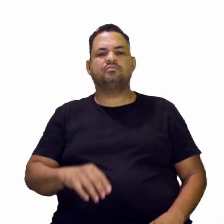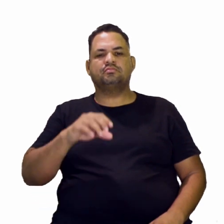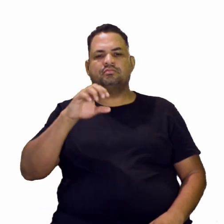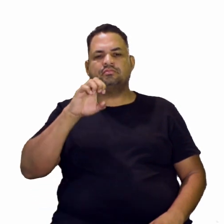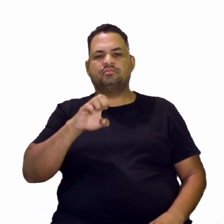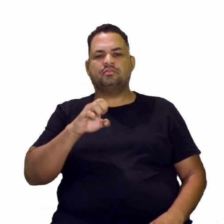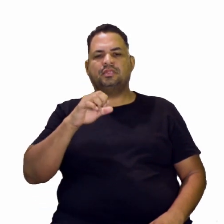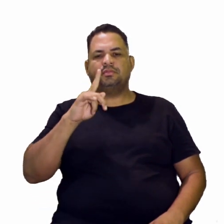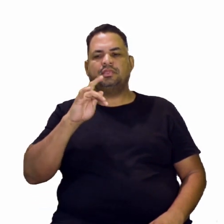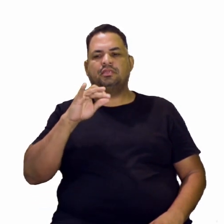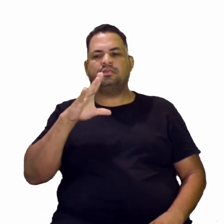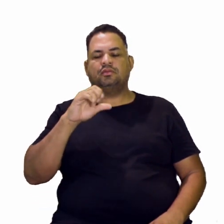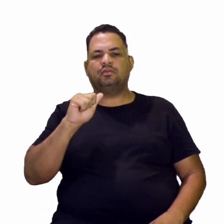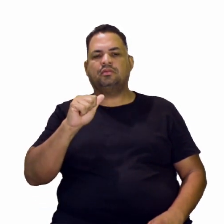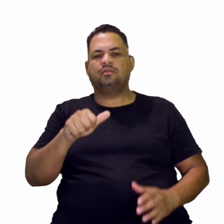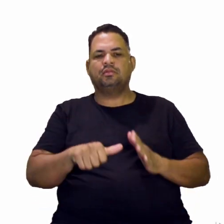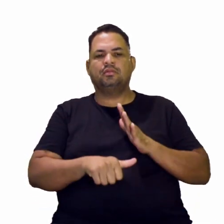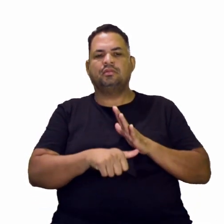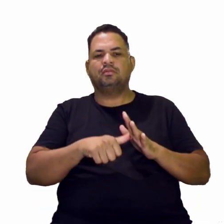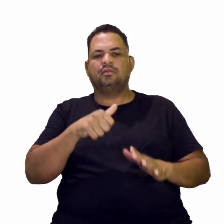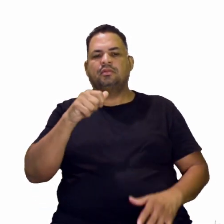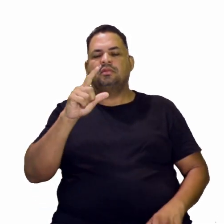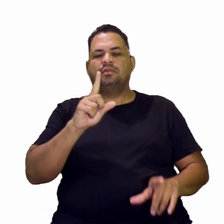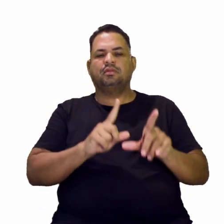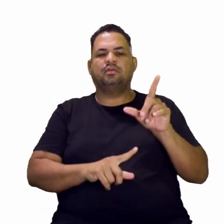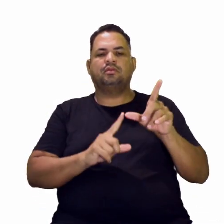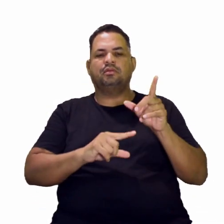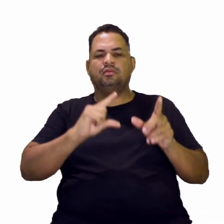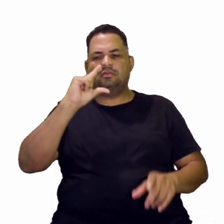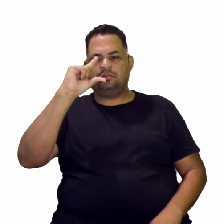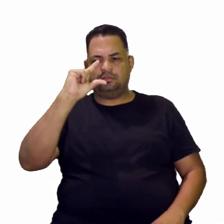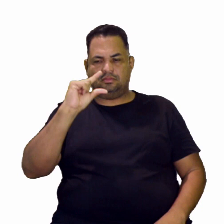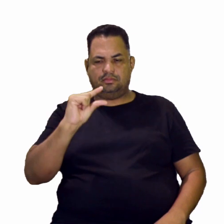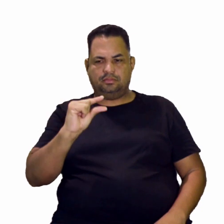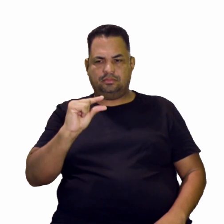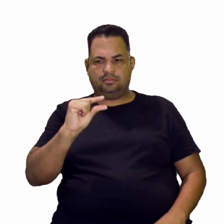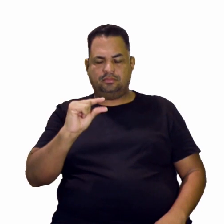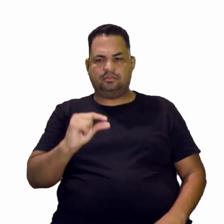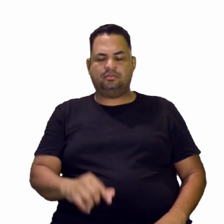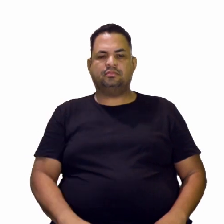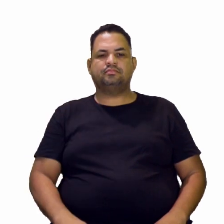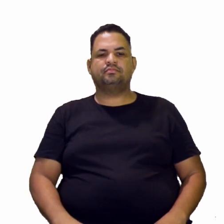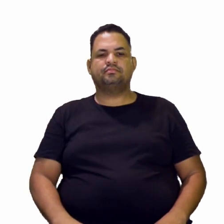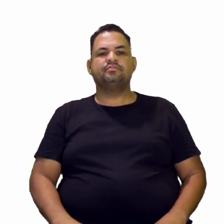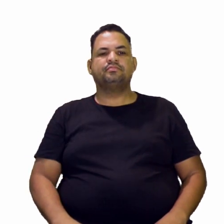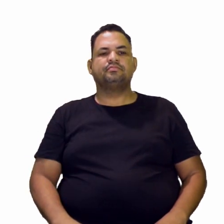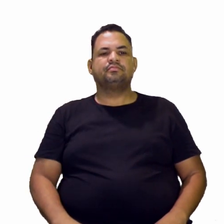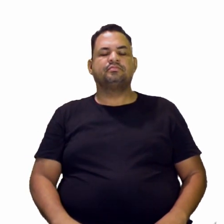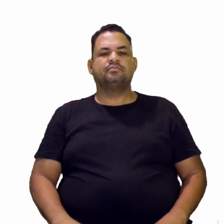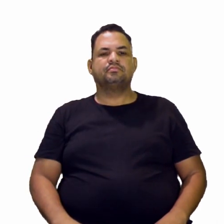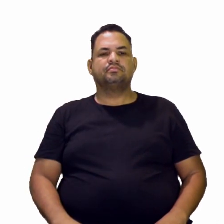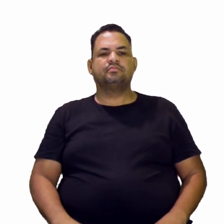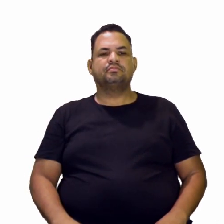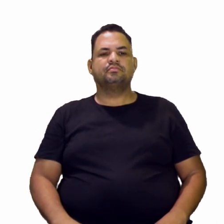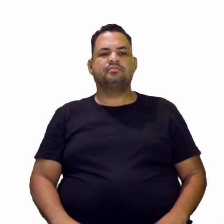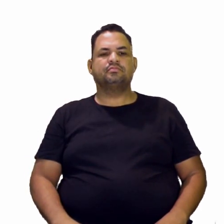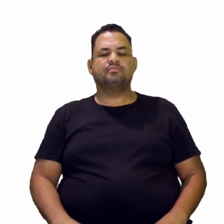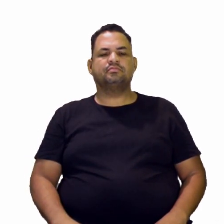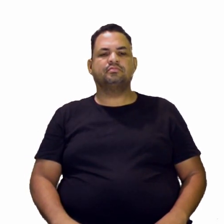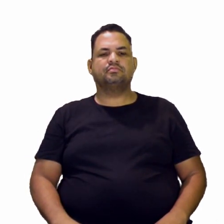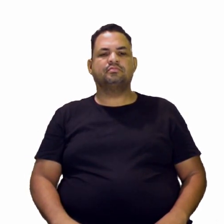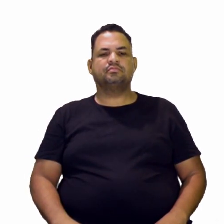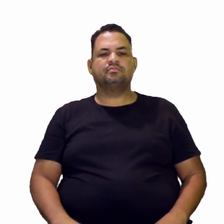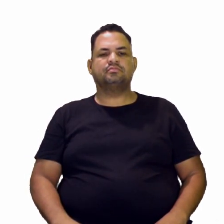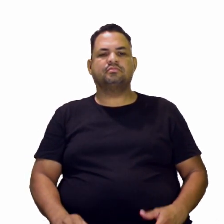a primeira letra é sempre minúscula. Então, gente, sabendo disso, agora eu vou apagar,